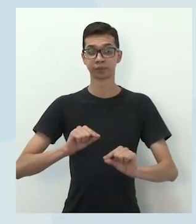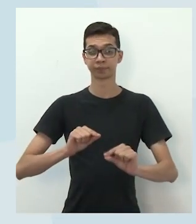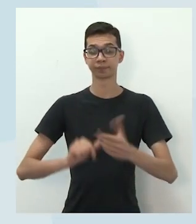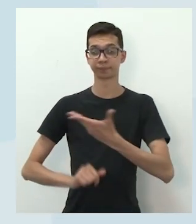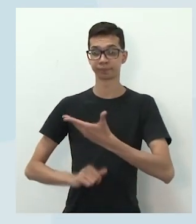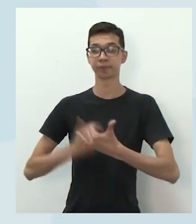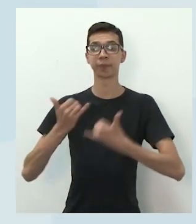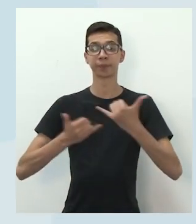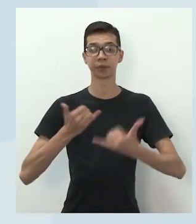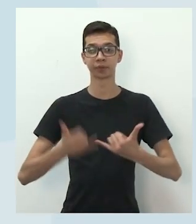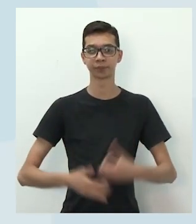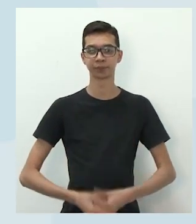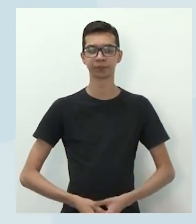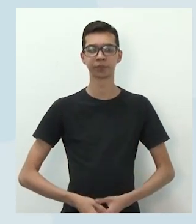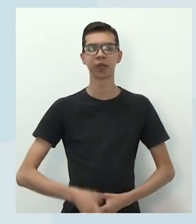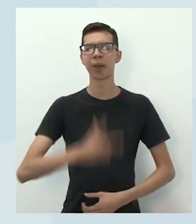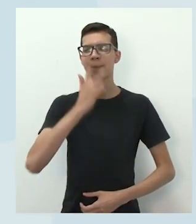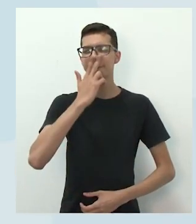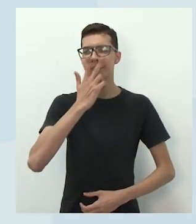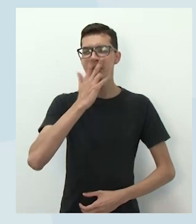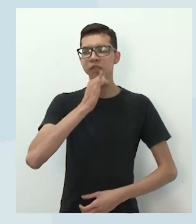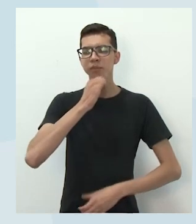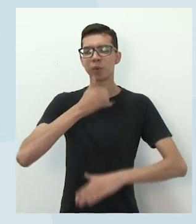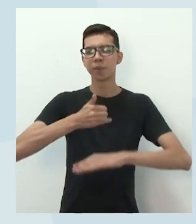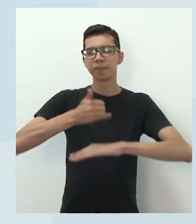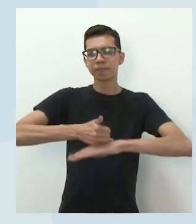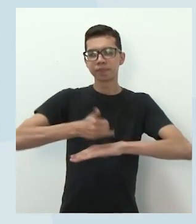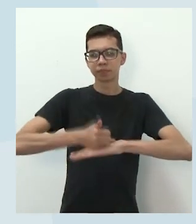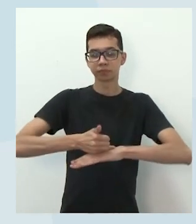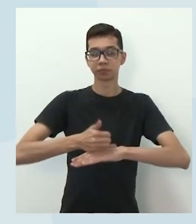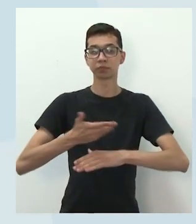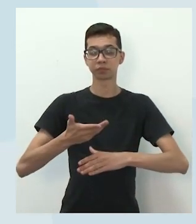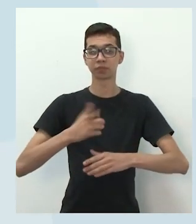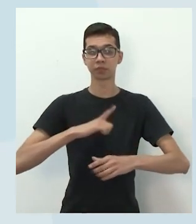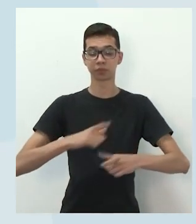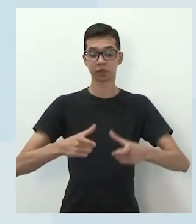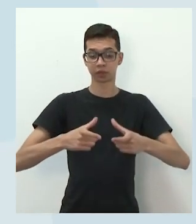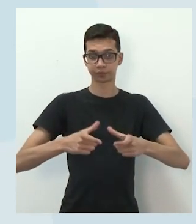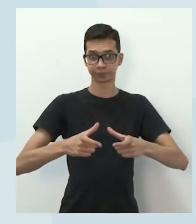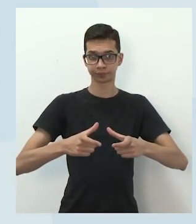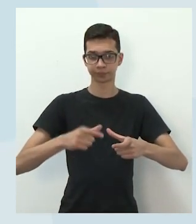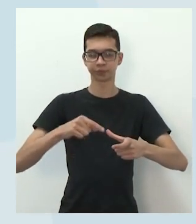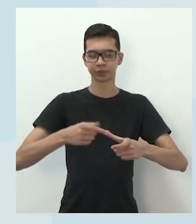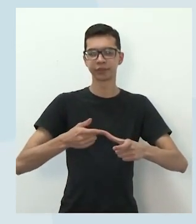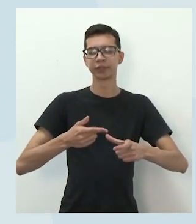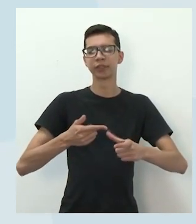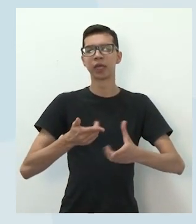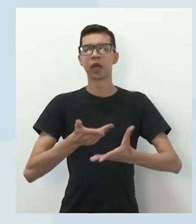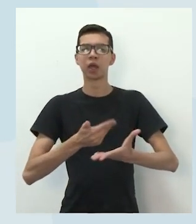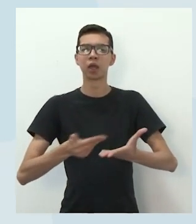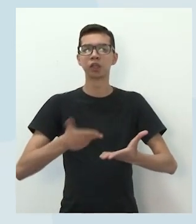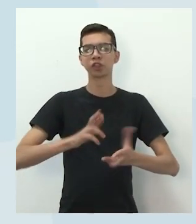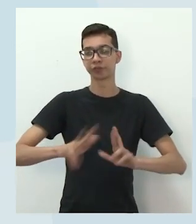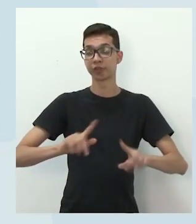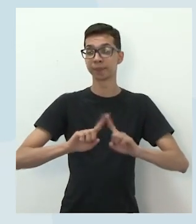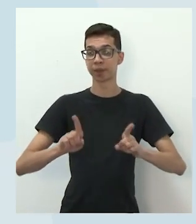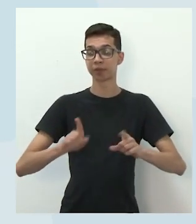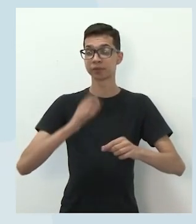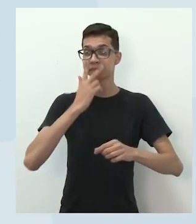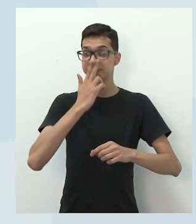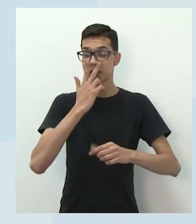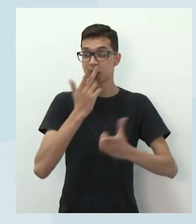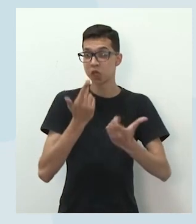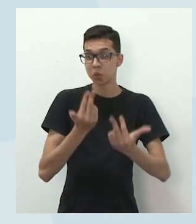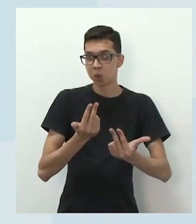ele consiste em um disco de metal, madeira ou papelão, com imagens diferentes, mas relacionadas entre si, na frente e no verso. Então,